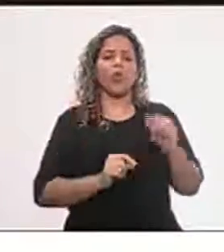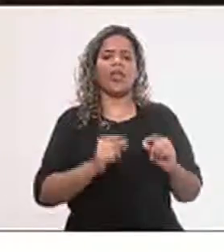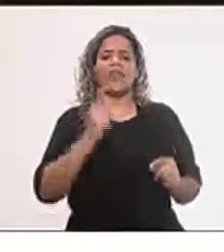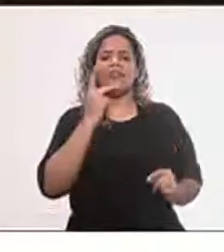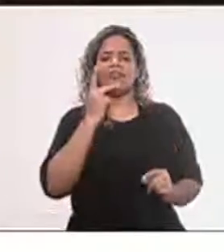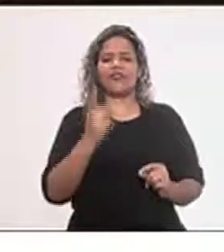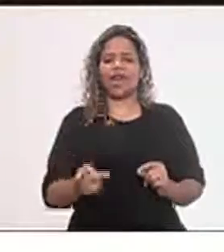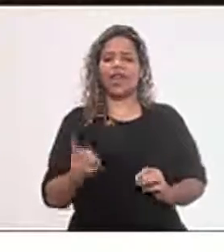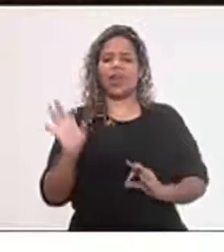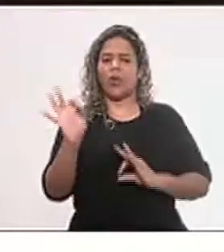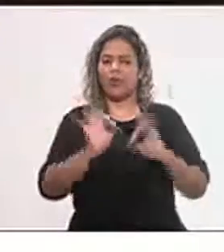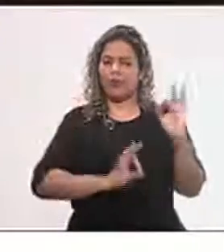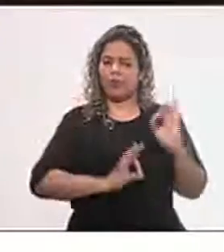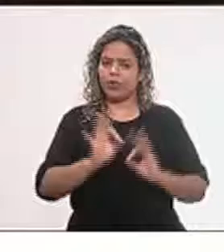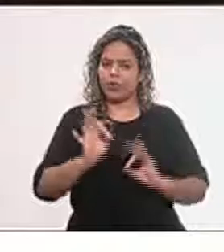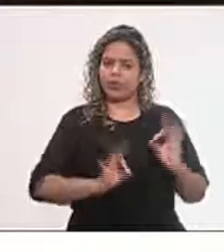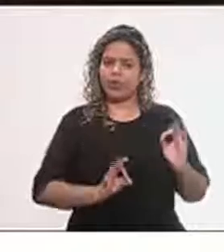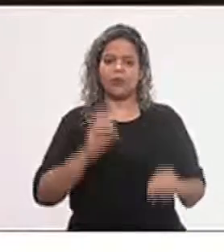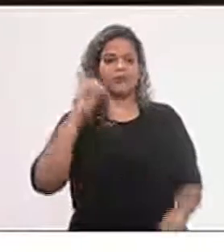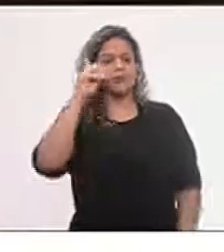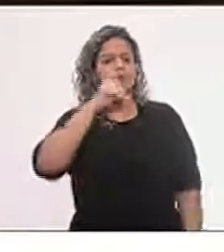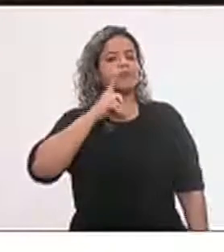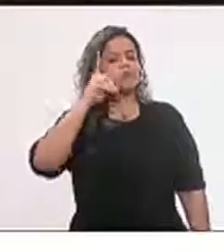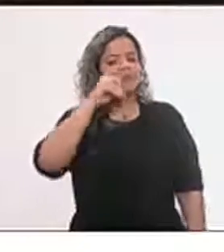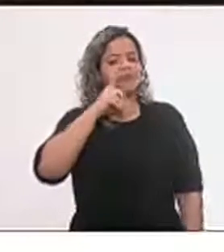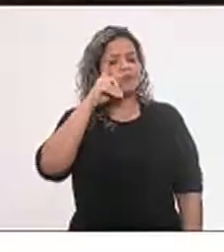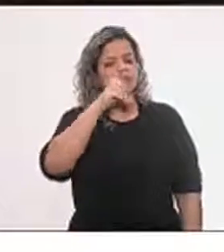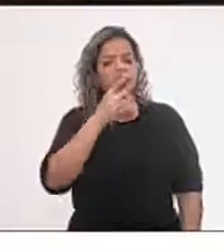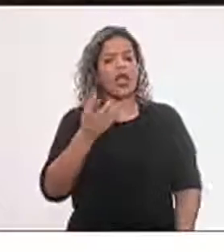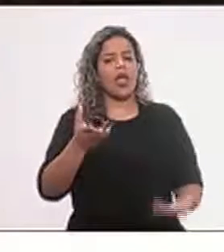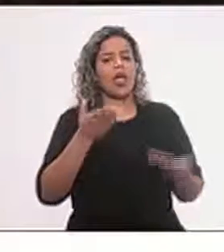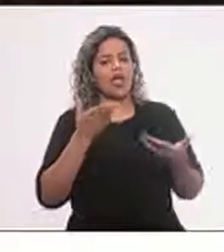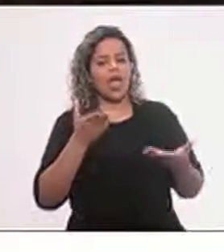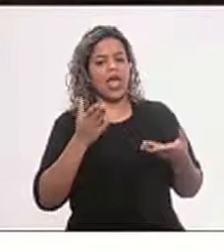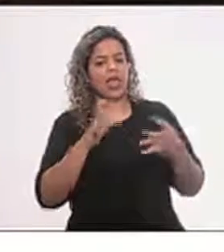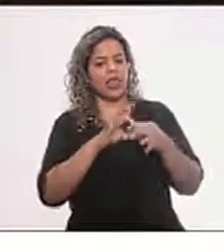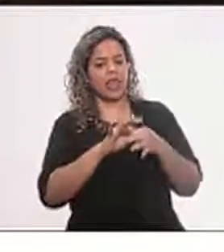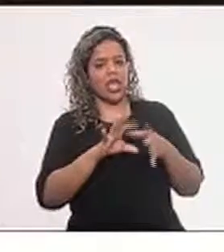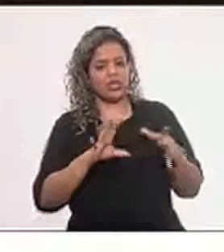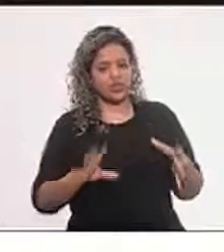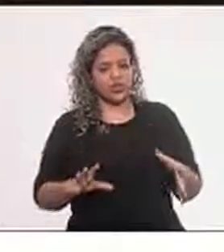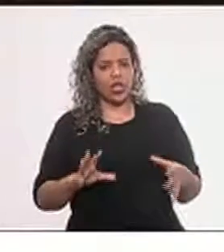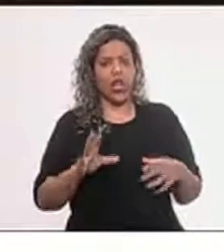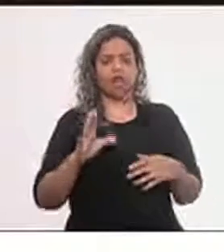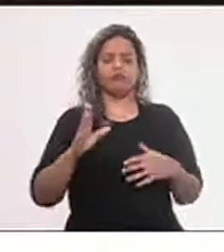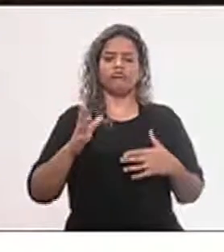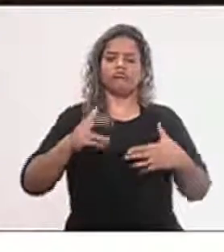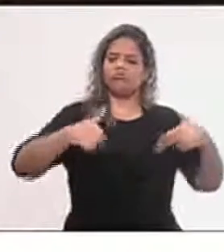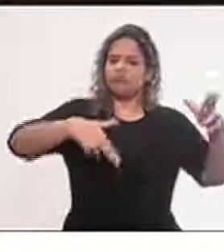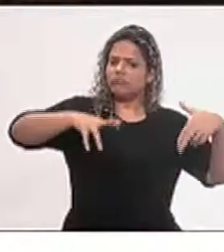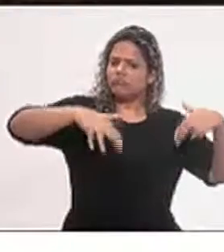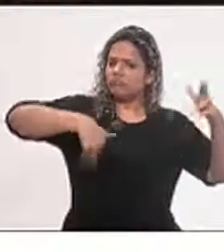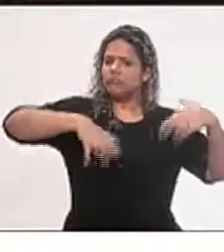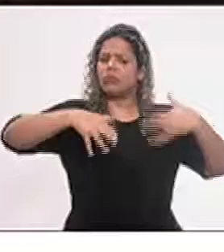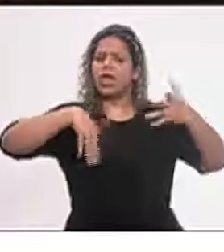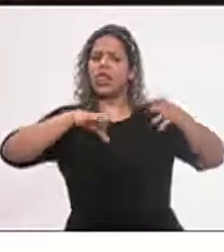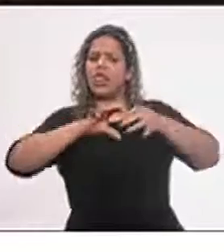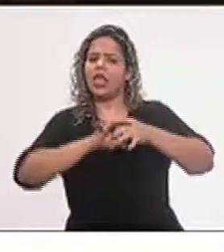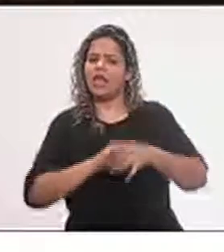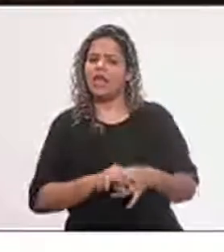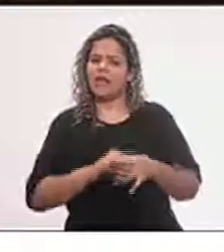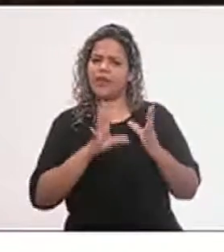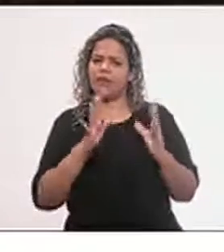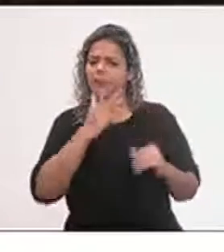fala o projeto do deputado que pretende deixar que circule